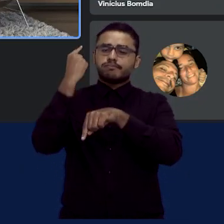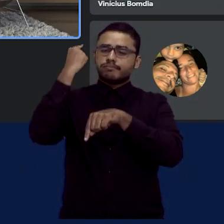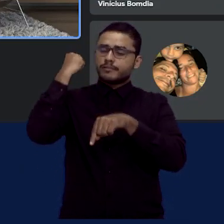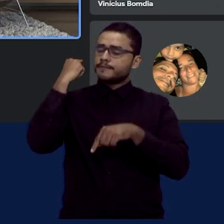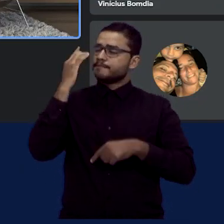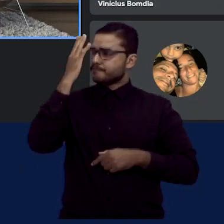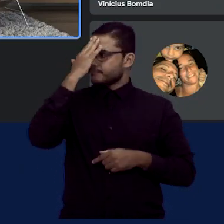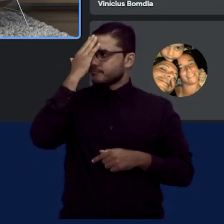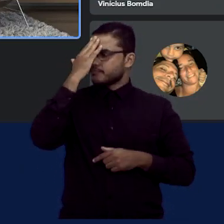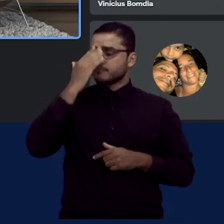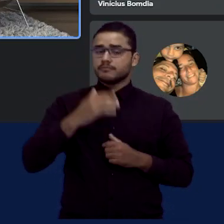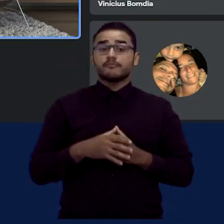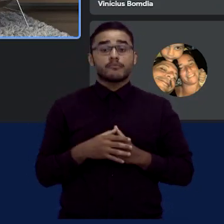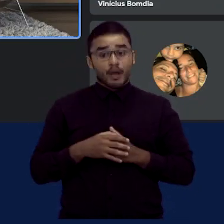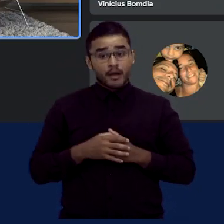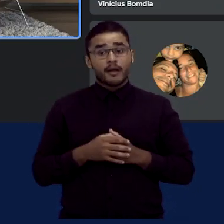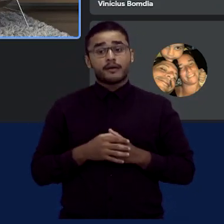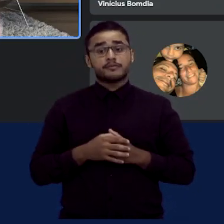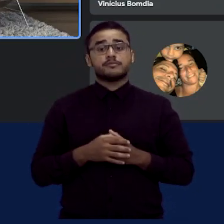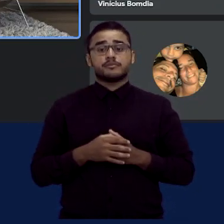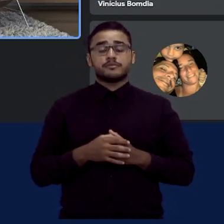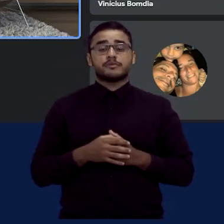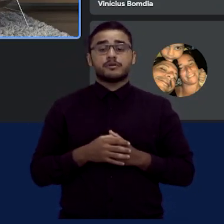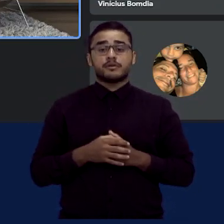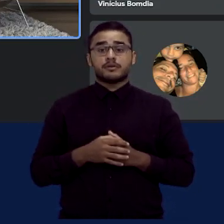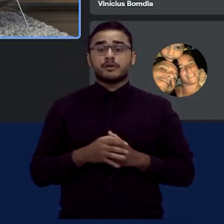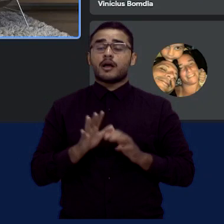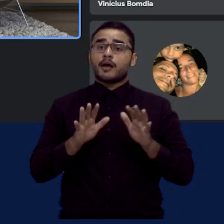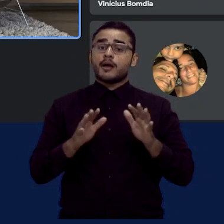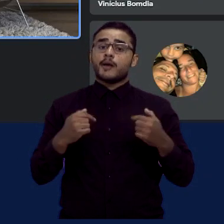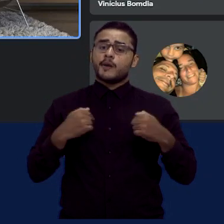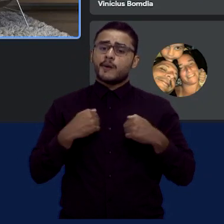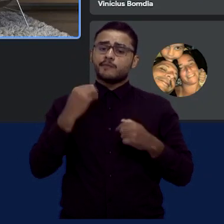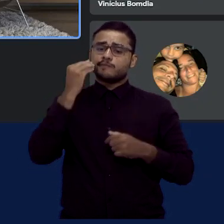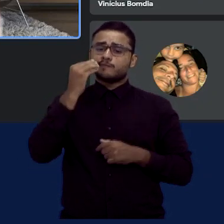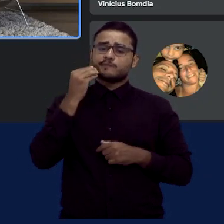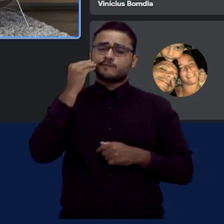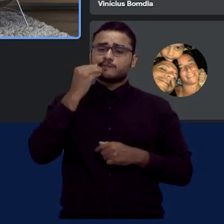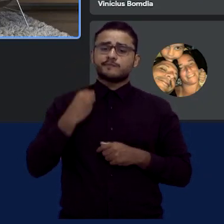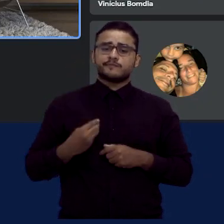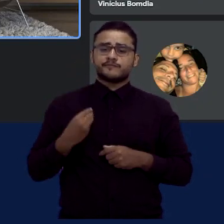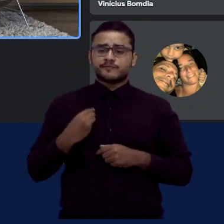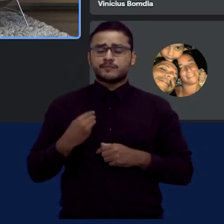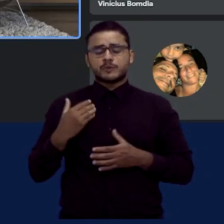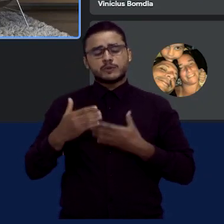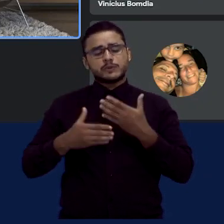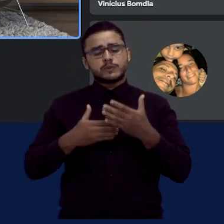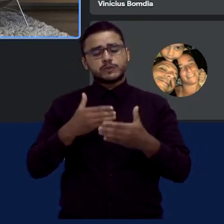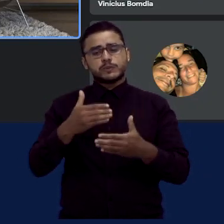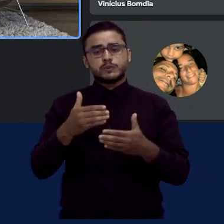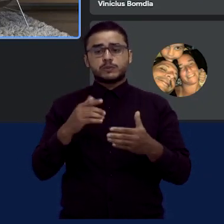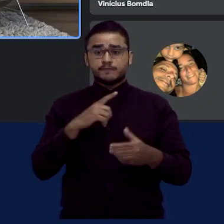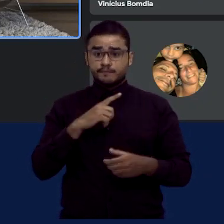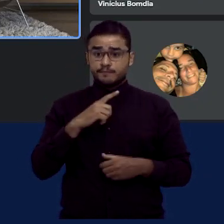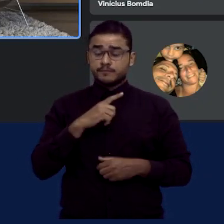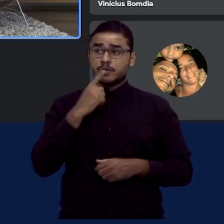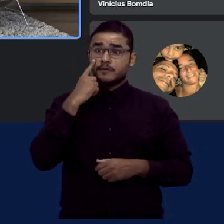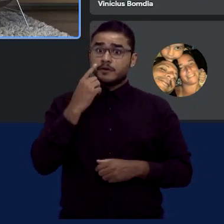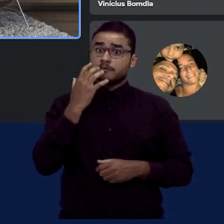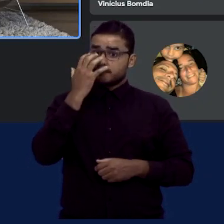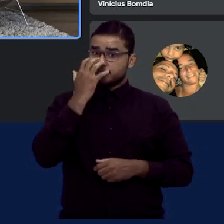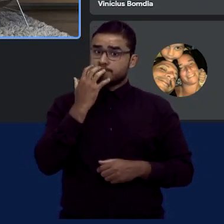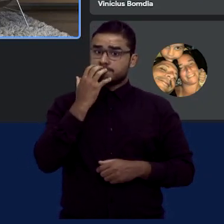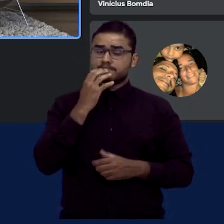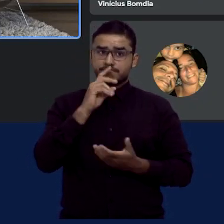não sabia e realiza quando está na vida adulta. Uma grande dificuldade de encarar